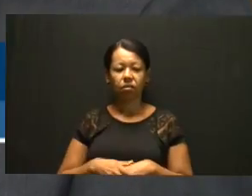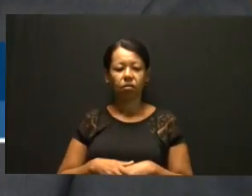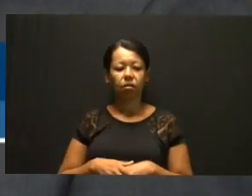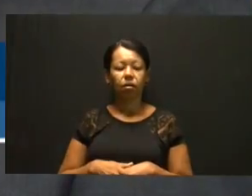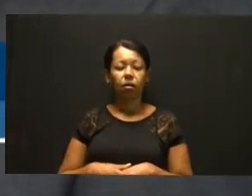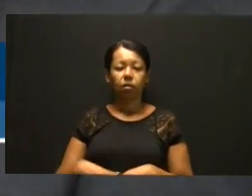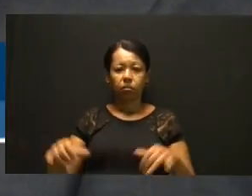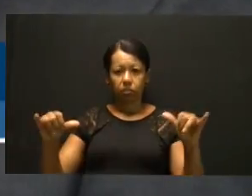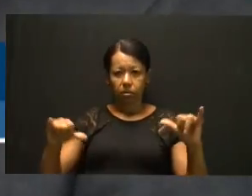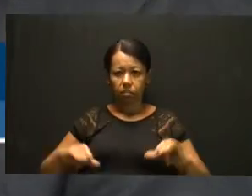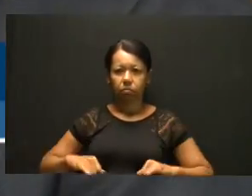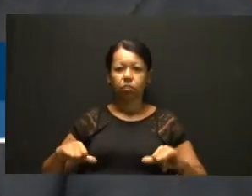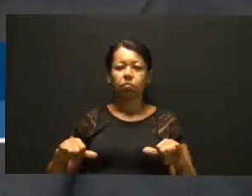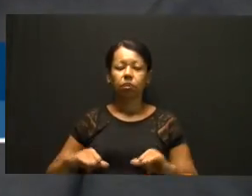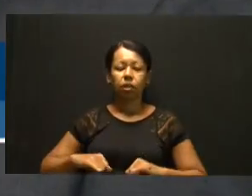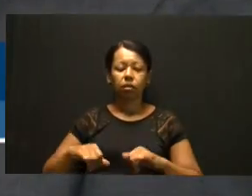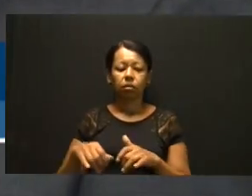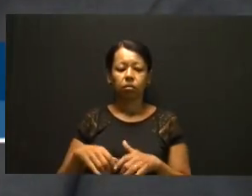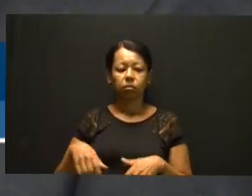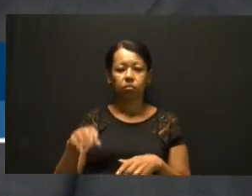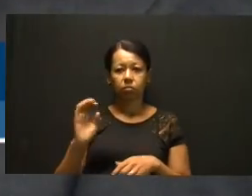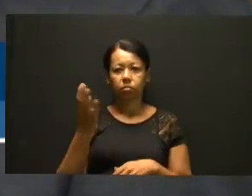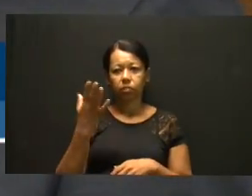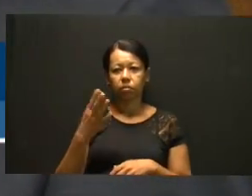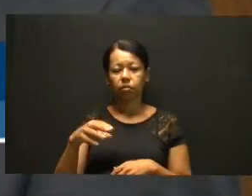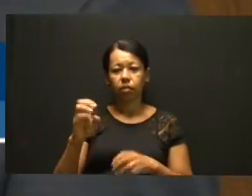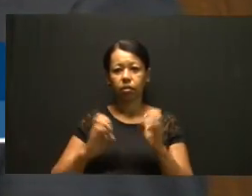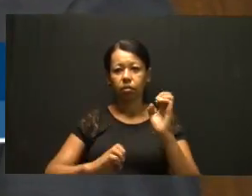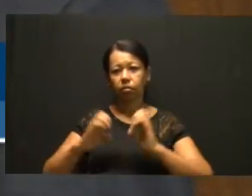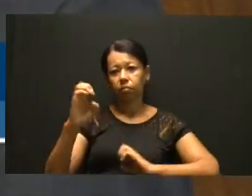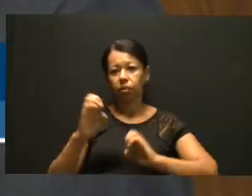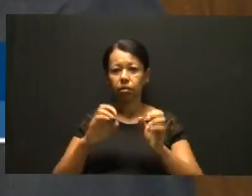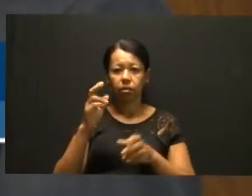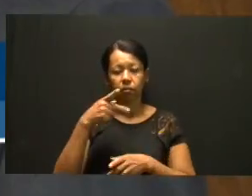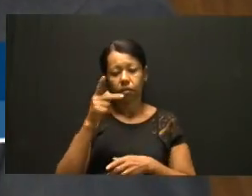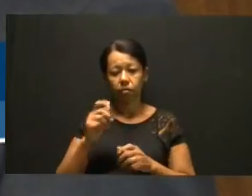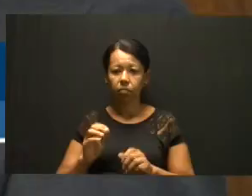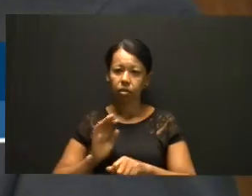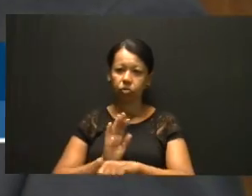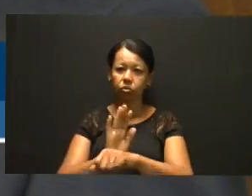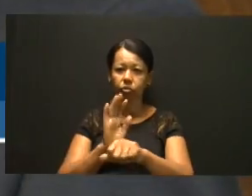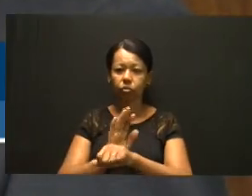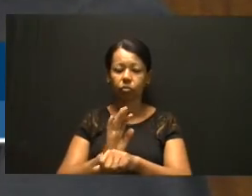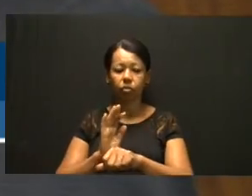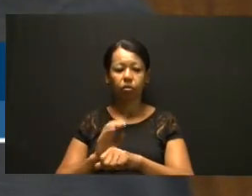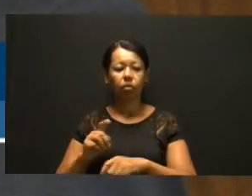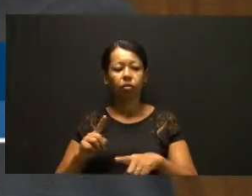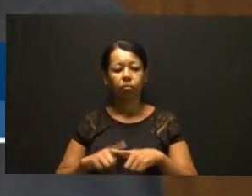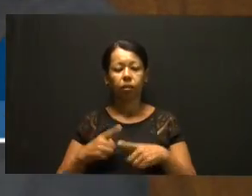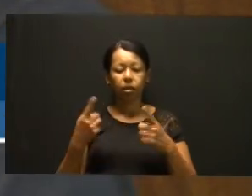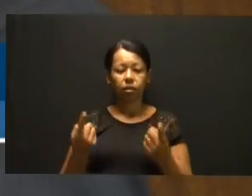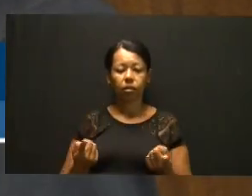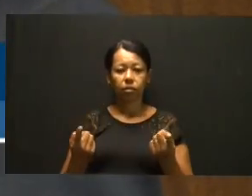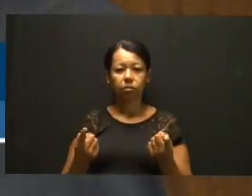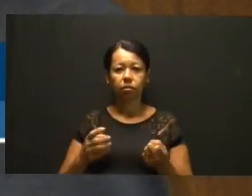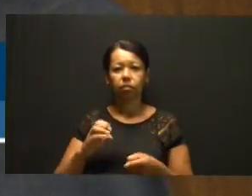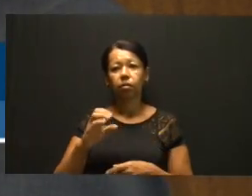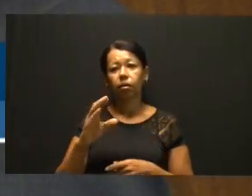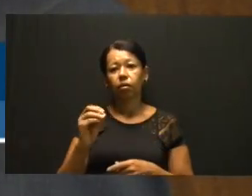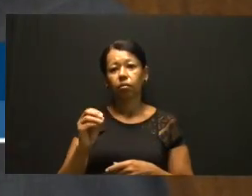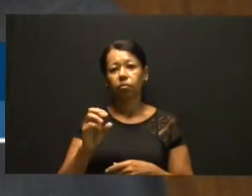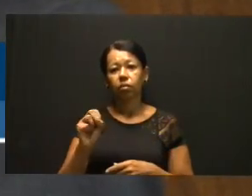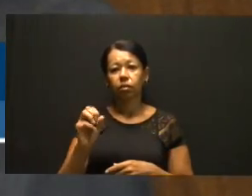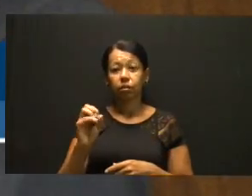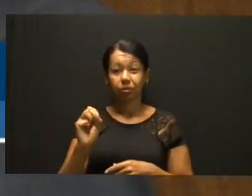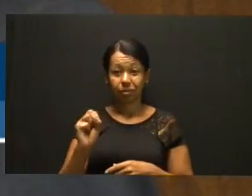foram afetados. Naquele momento a empresa se prontificou, doou cestas básicas, mas e o ecossistema de um todo,